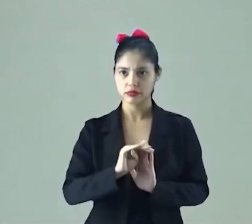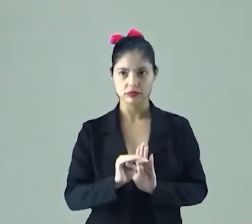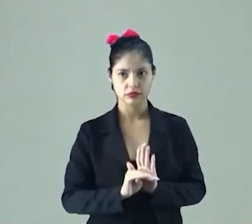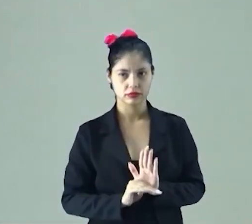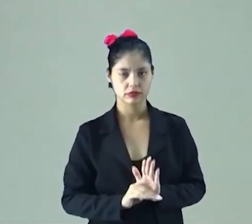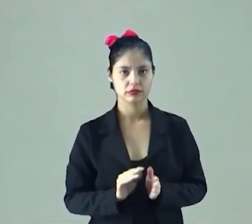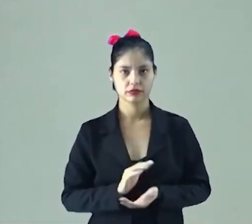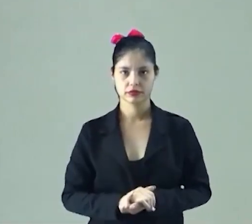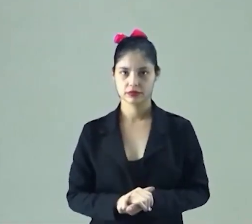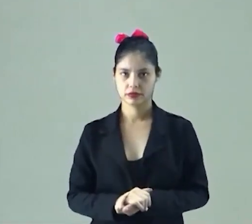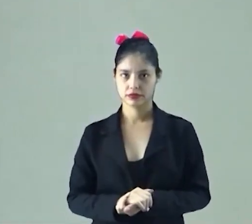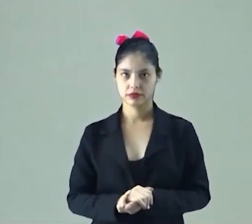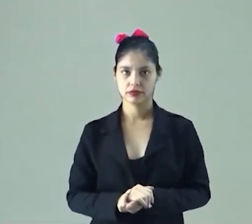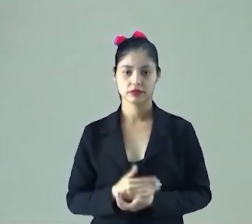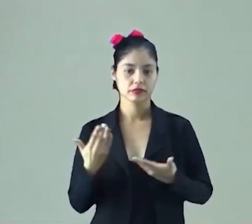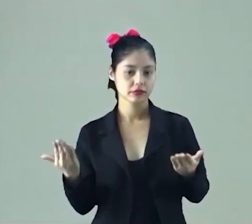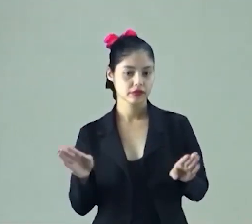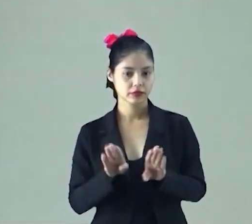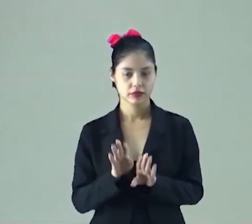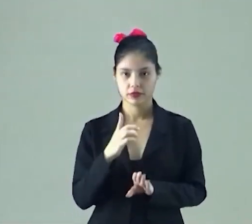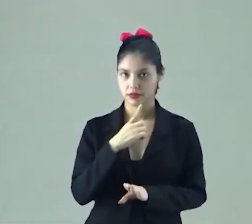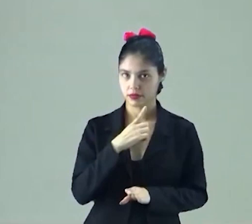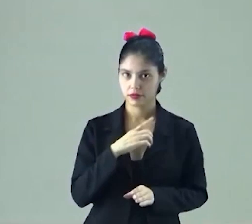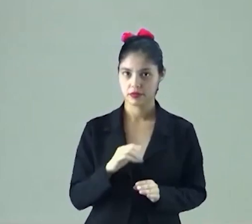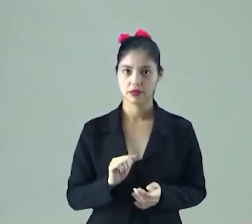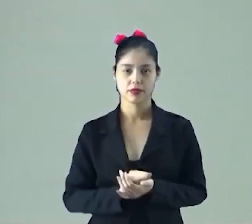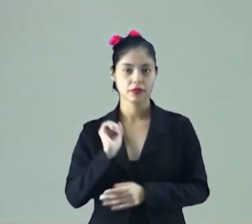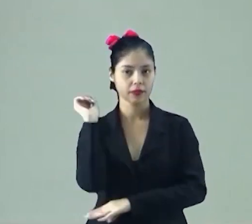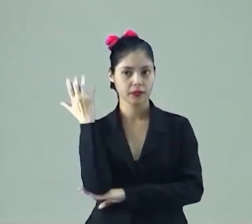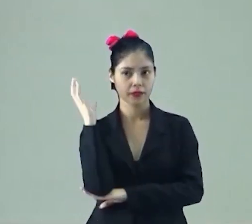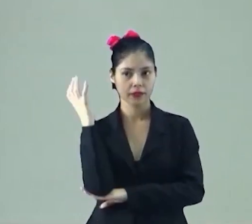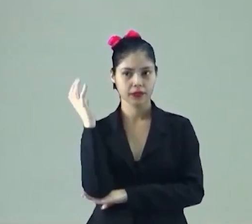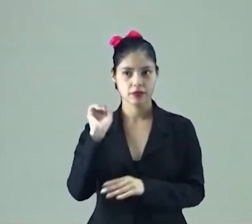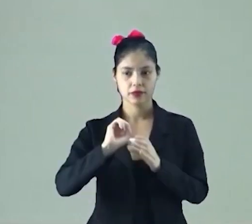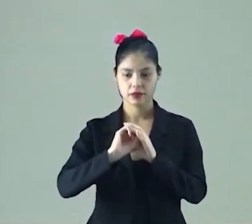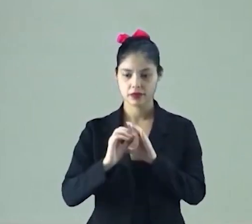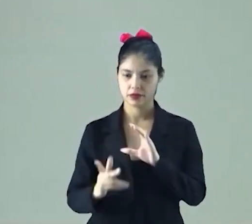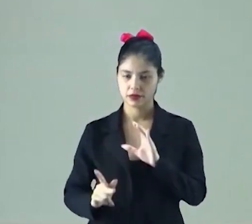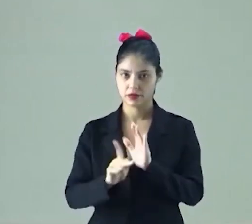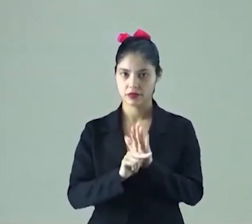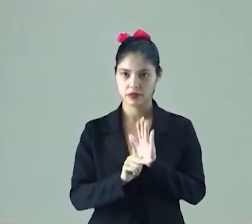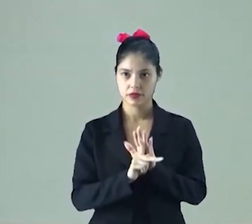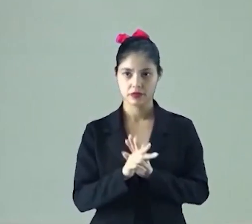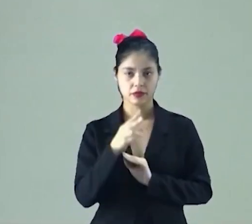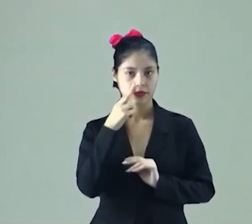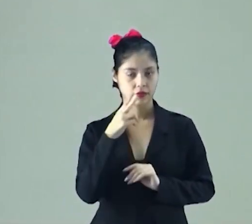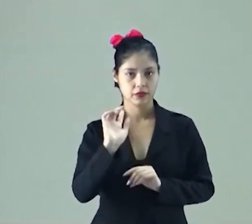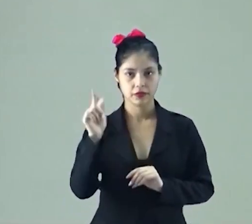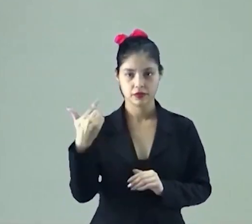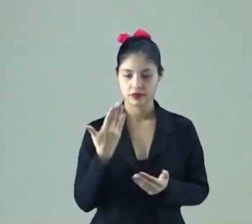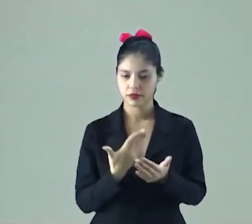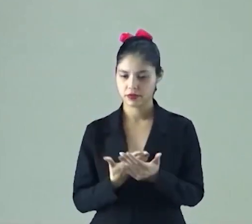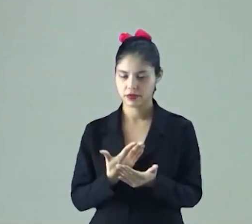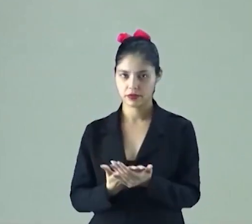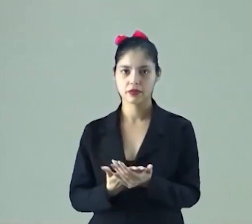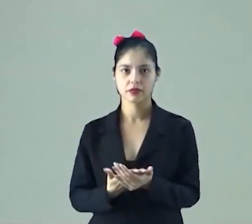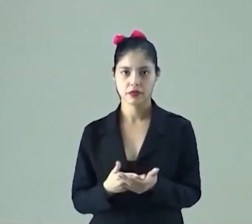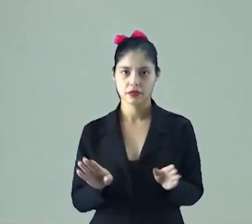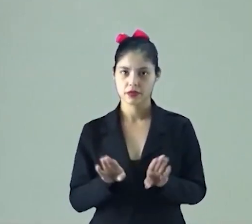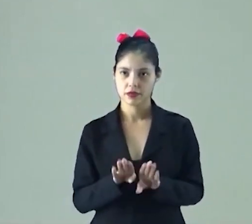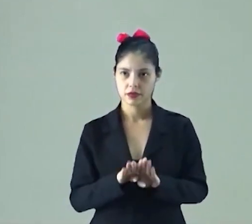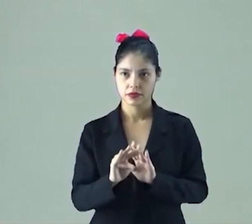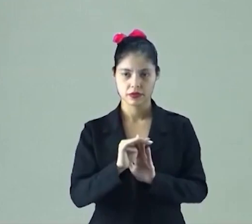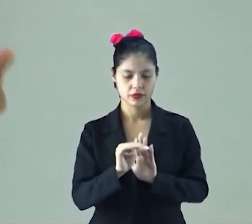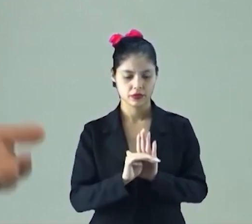Tudo bem? Aí a gente tem as plantas, que já são características, a gente vai ver nas próximas aulas a classificação das plantas